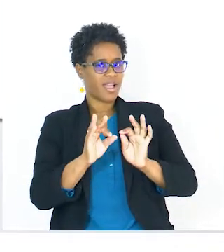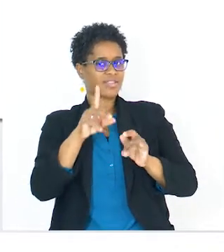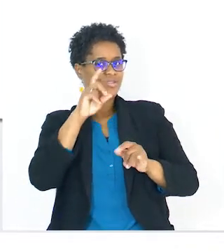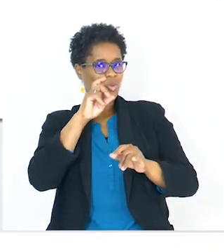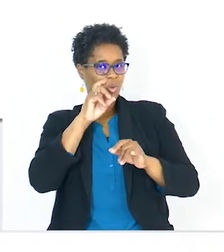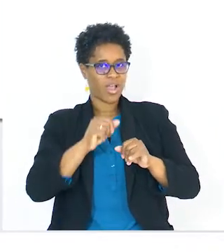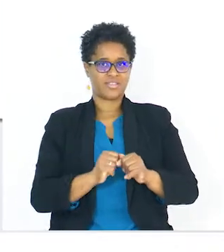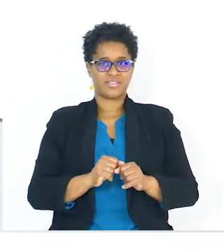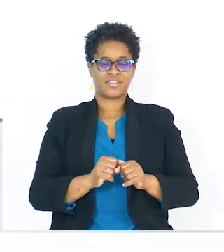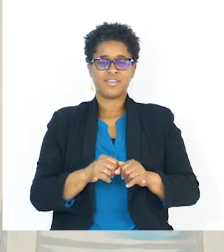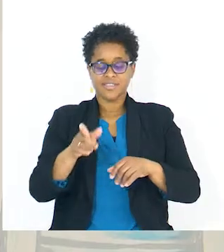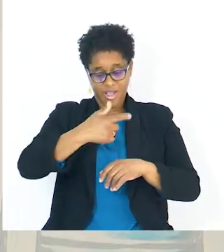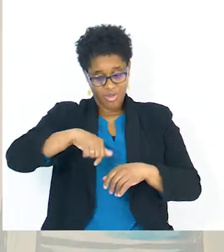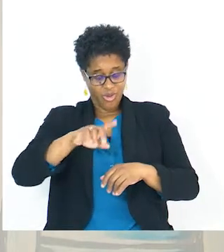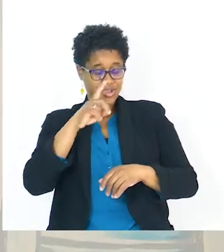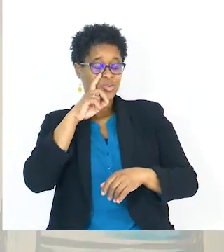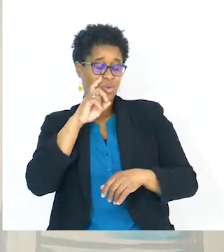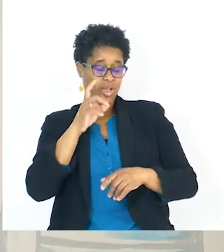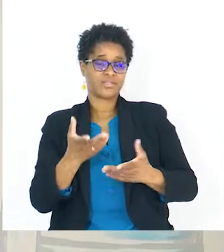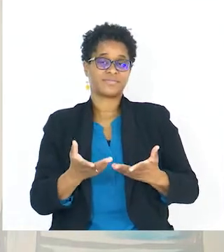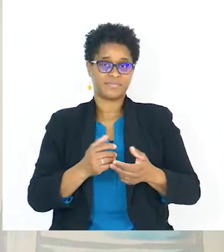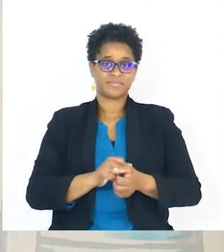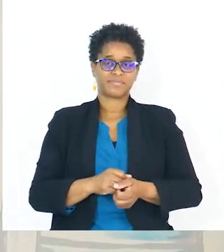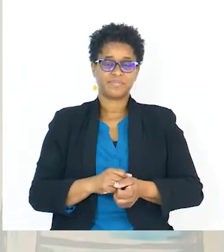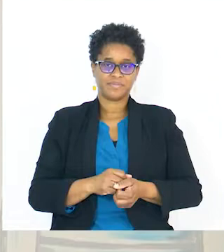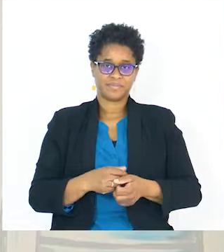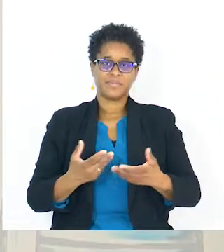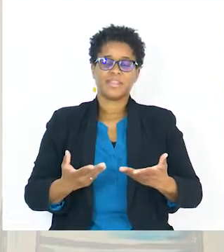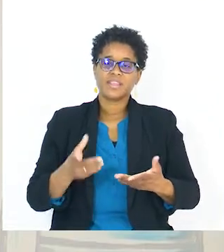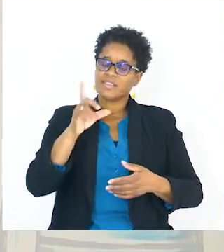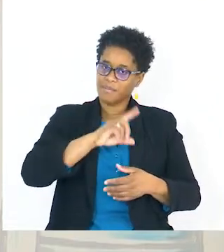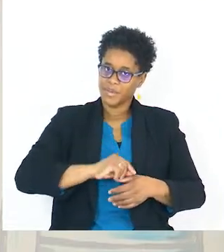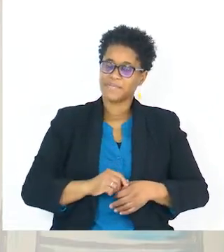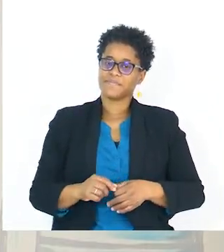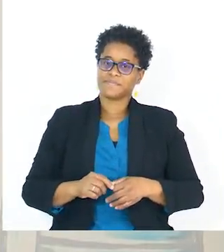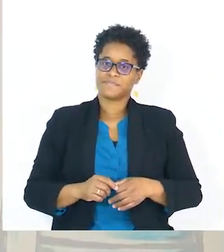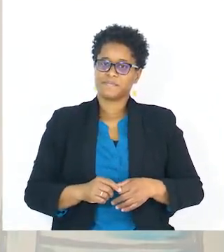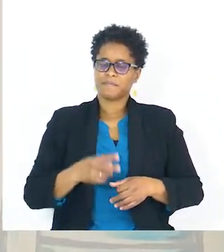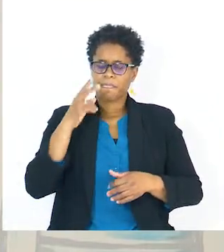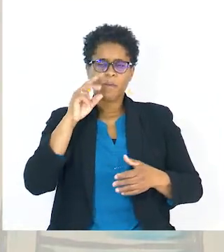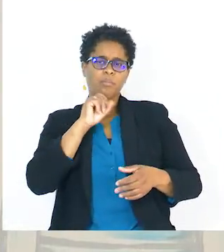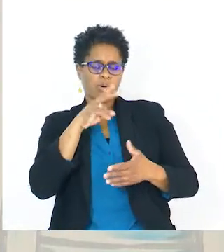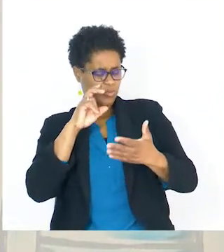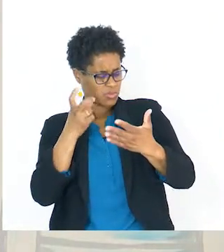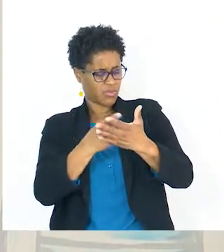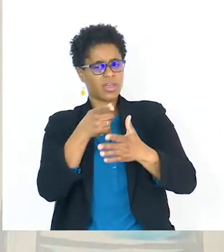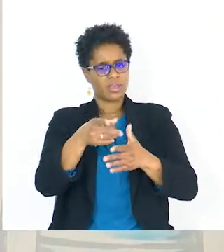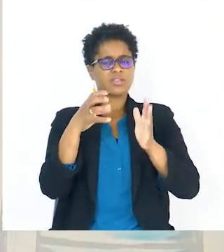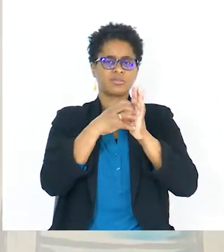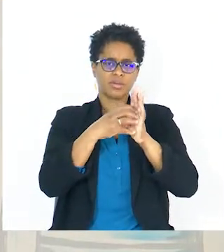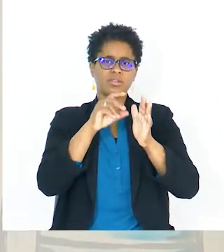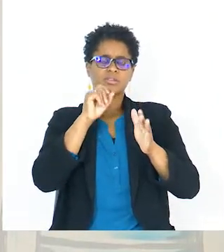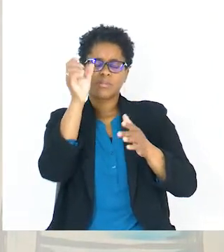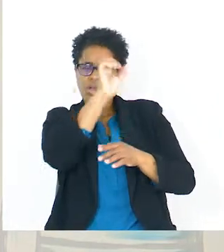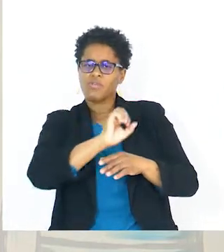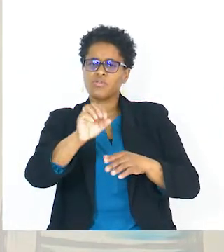da segurança, da nossa segurança. Não é? Bem, podem observar aqui as imagens